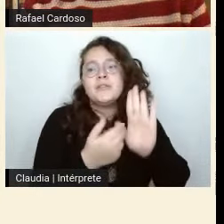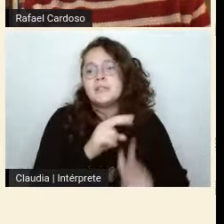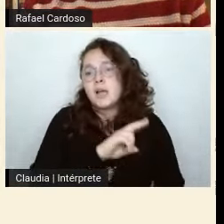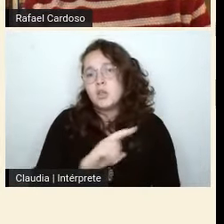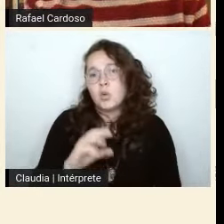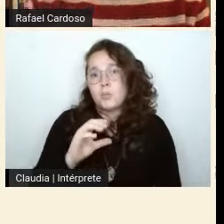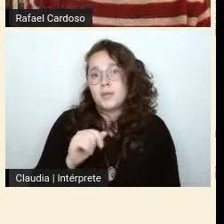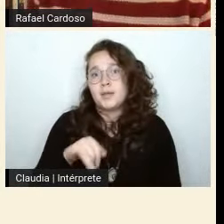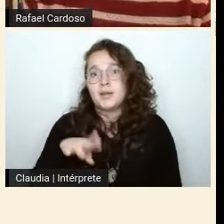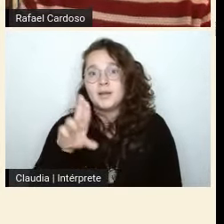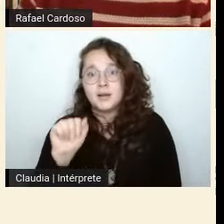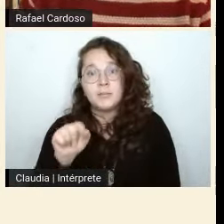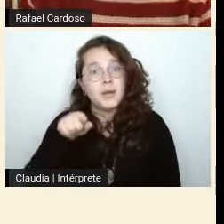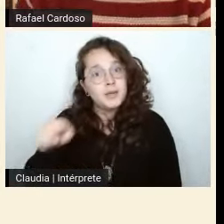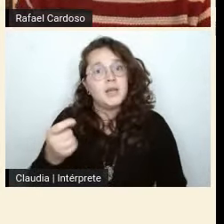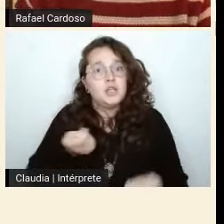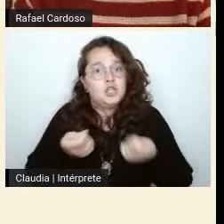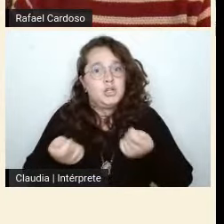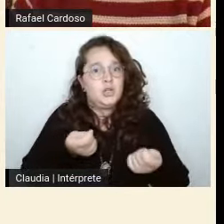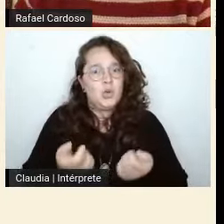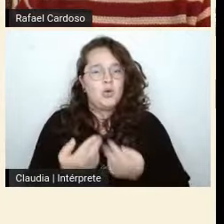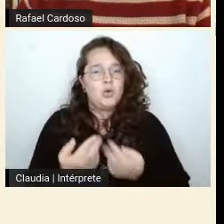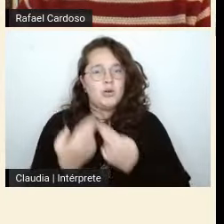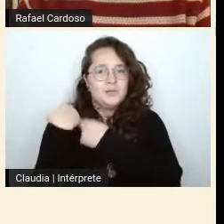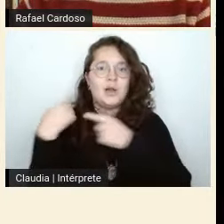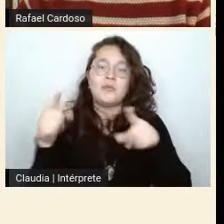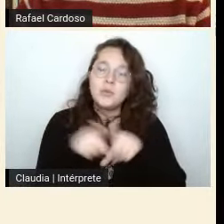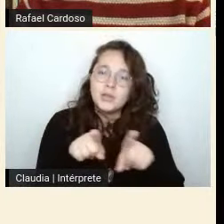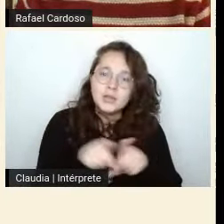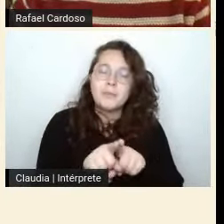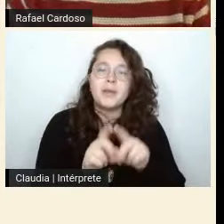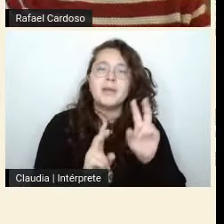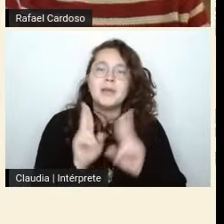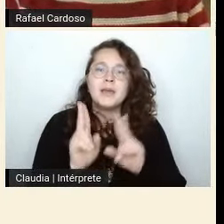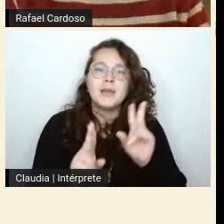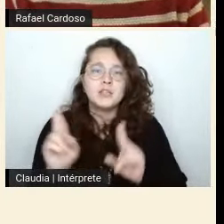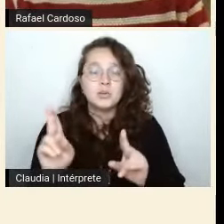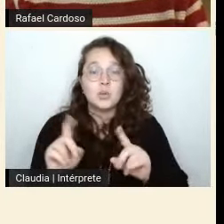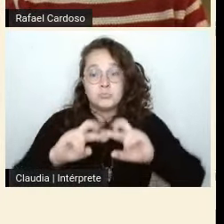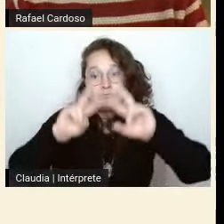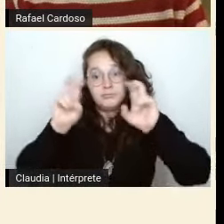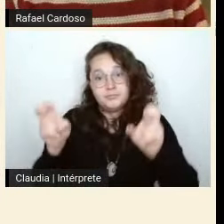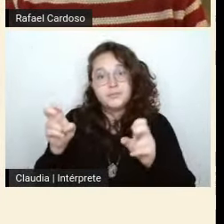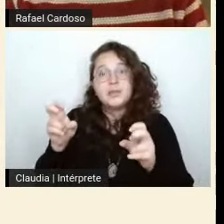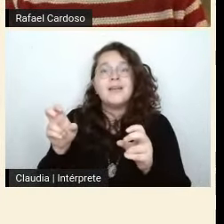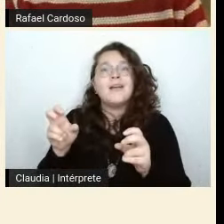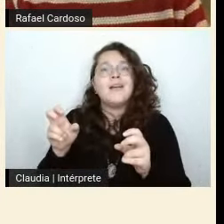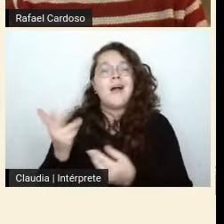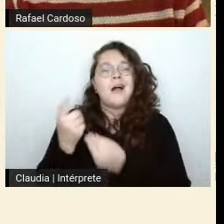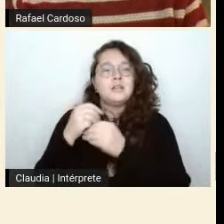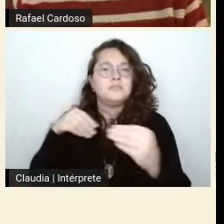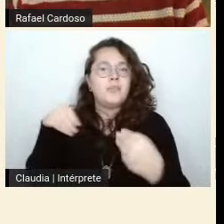como diretor responsável e ainda editor encarregado da seção de artes plásticas.